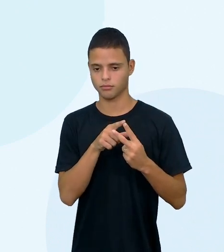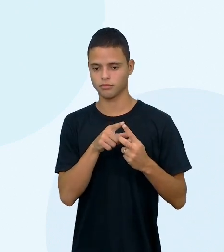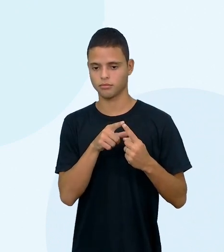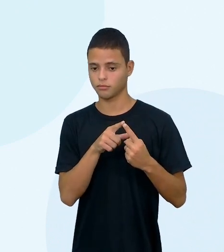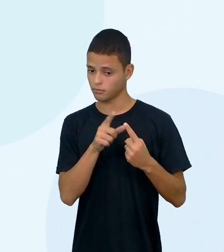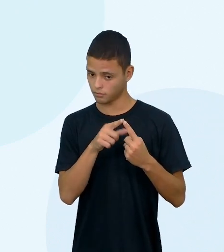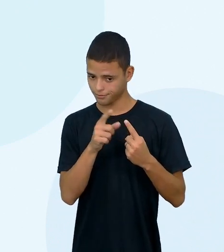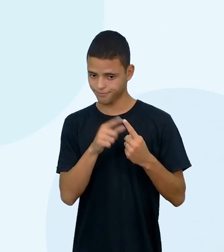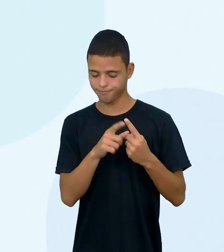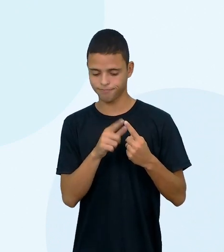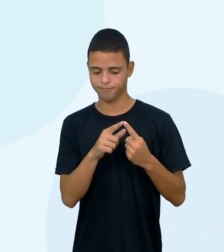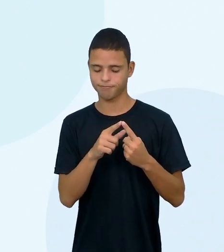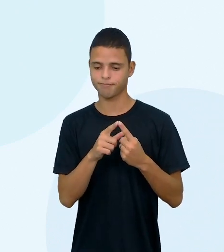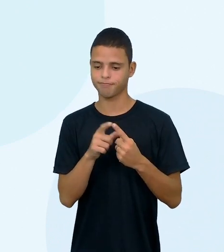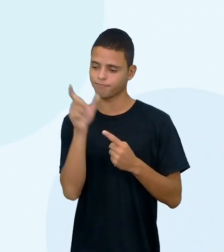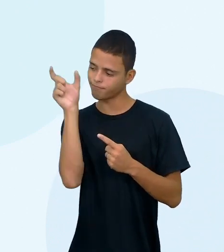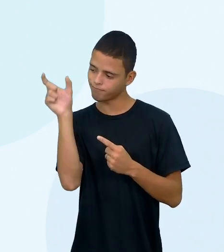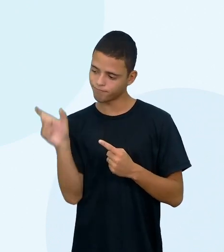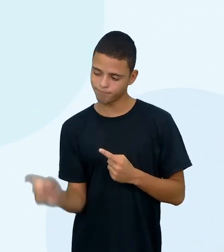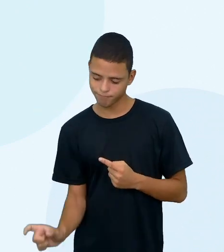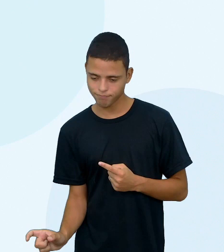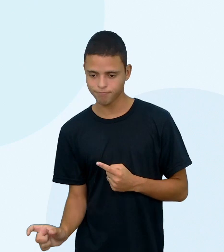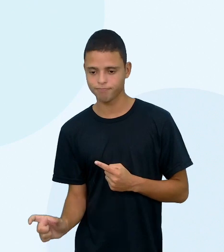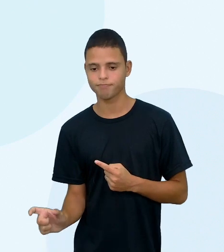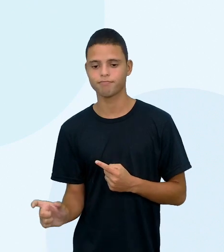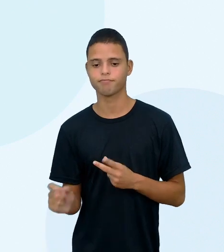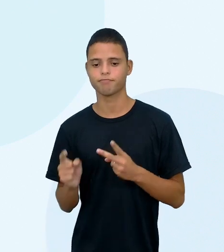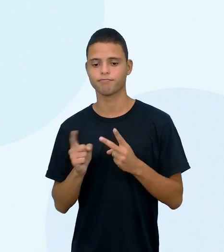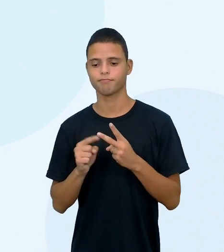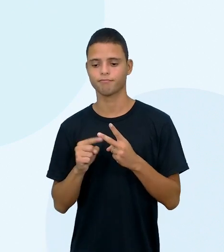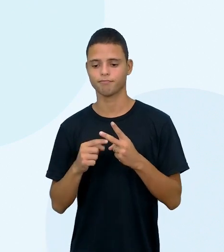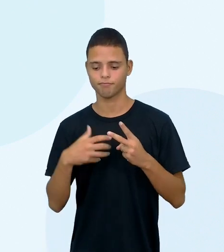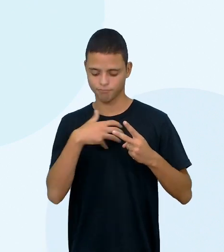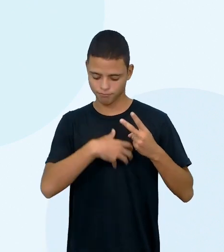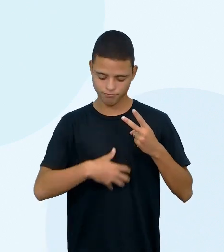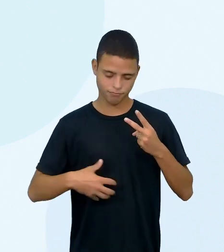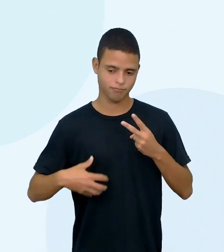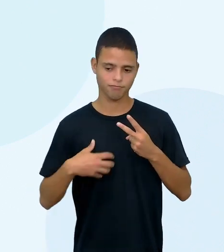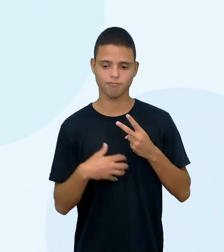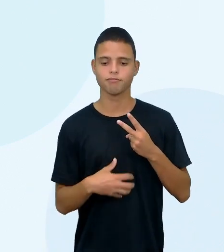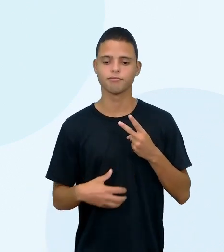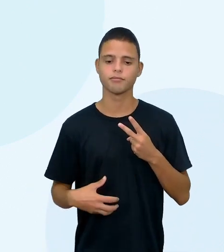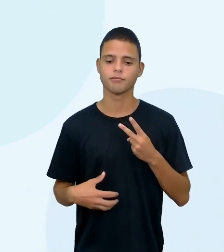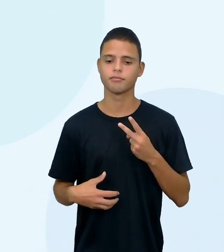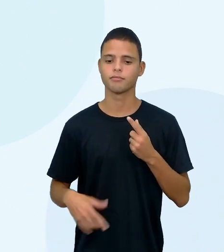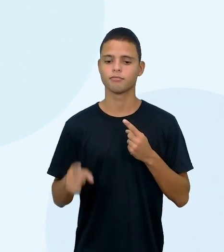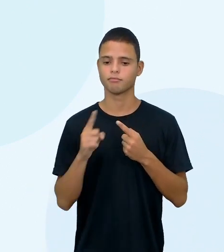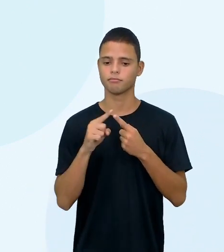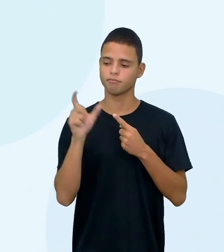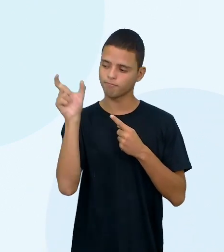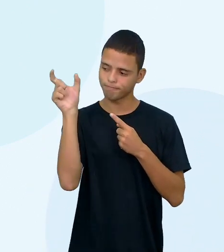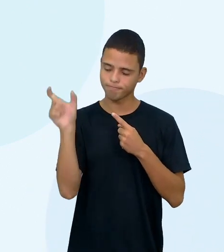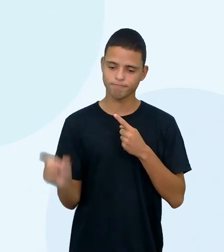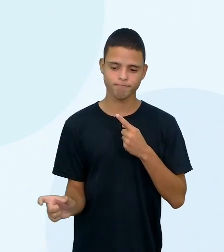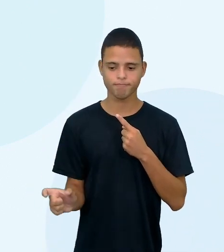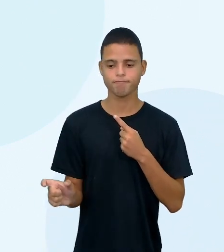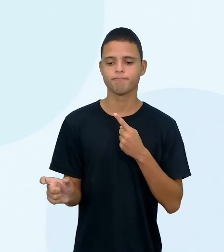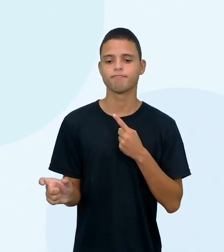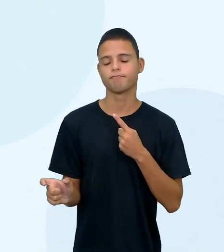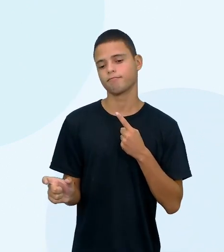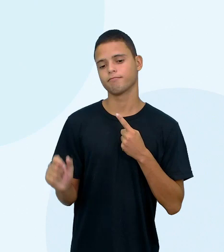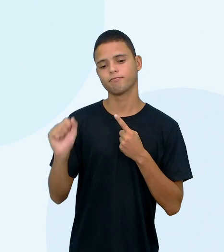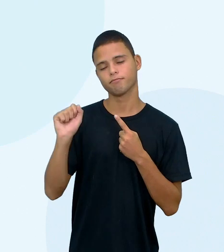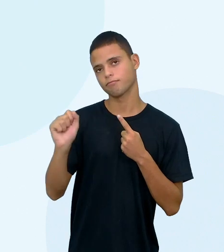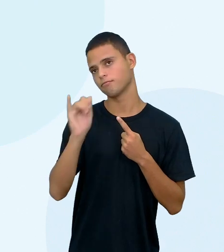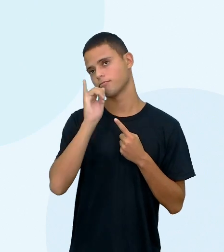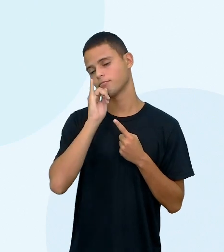fala de tubo digestório e de órgãos anexos. Esse tubo digestório a gente pode dizer também